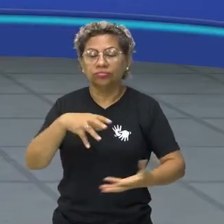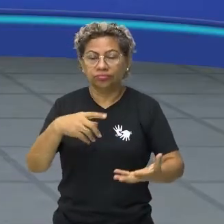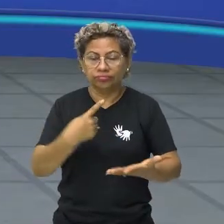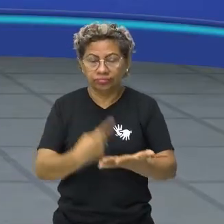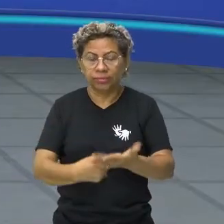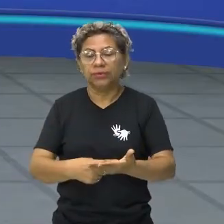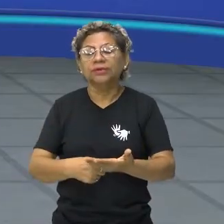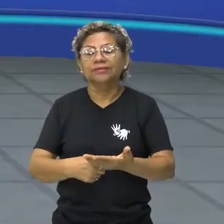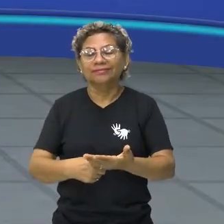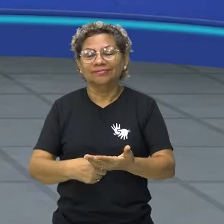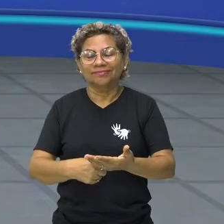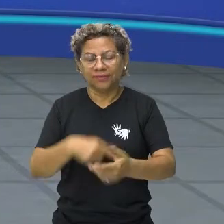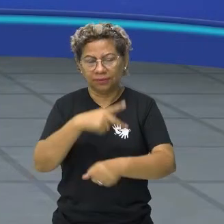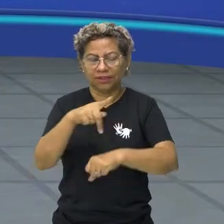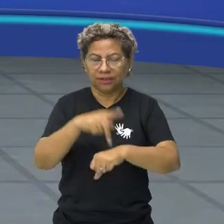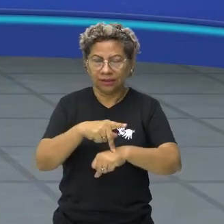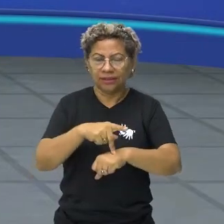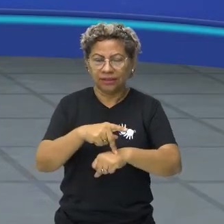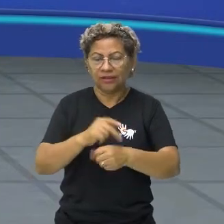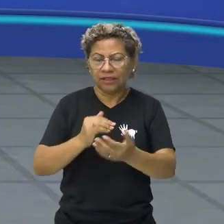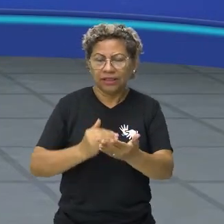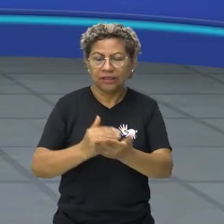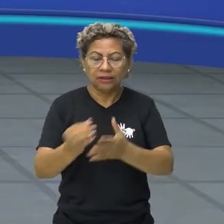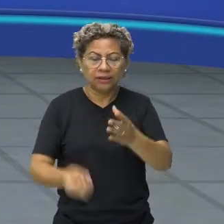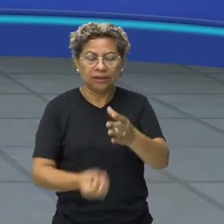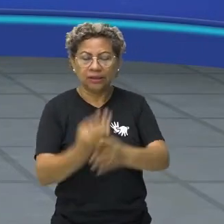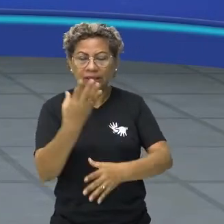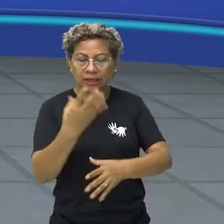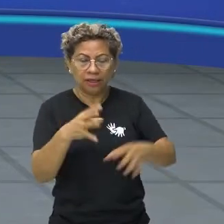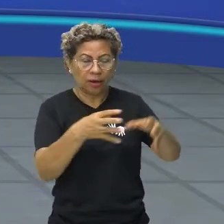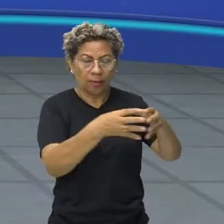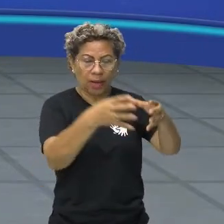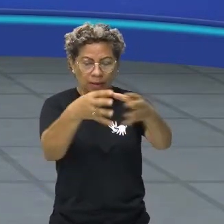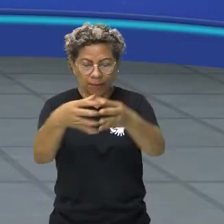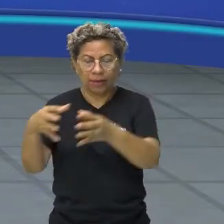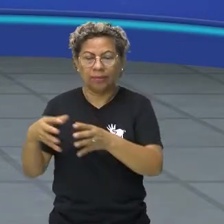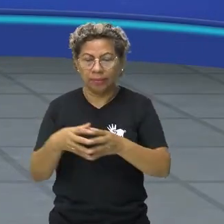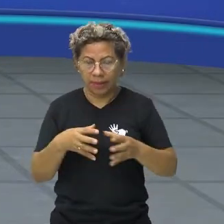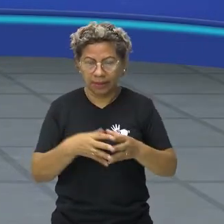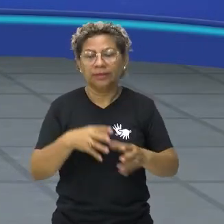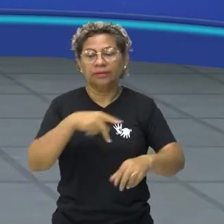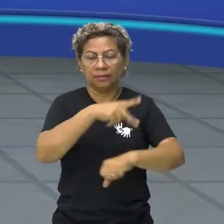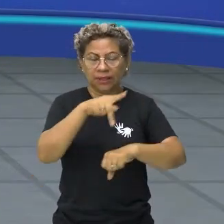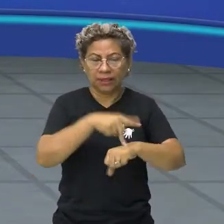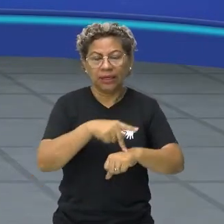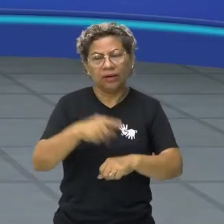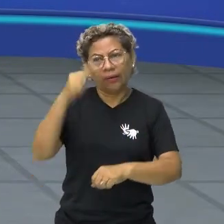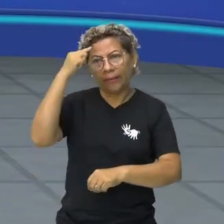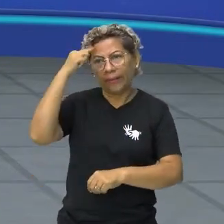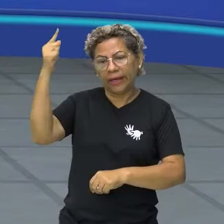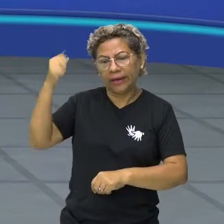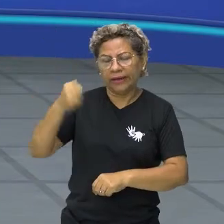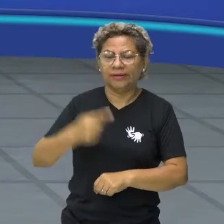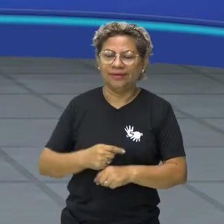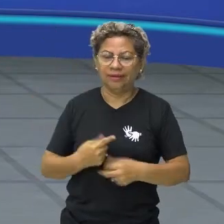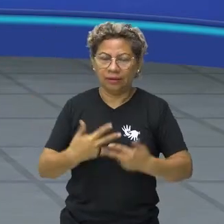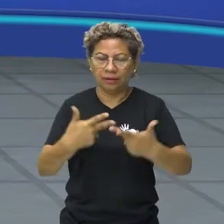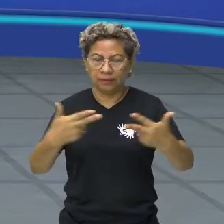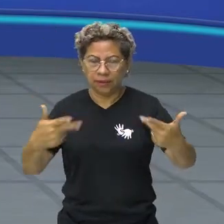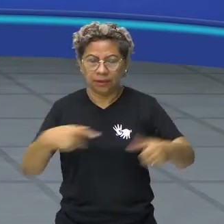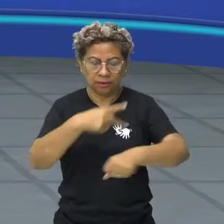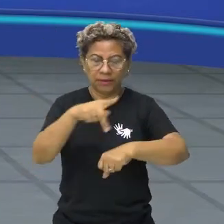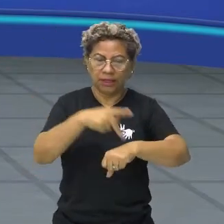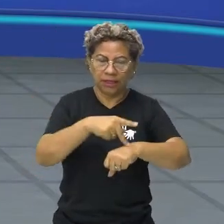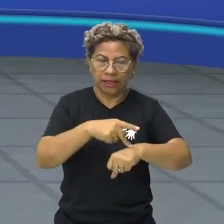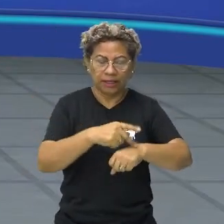blocos econômicos internacionais. Mas vocês podem imaginar aí, né? Imaginem vários países tentando se comunicar. Um